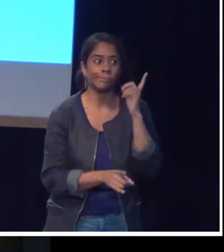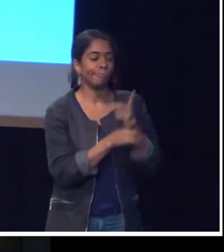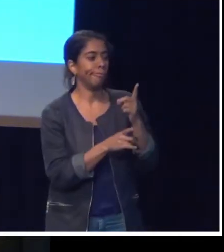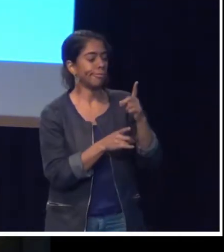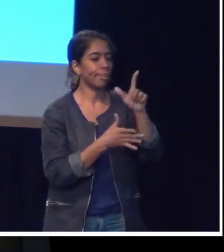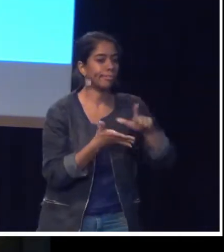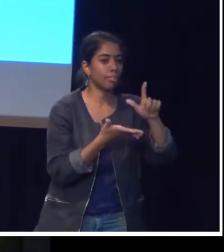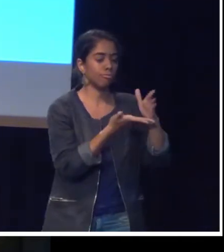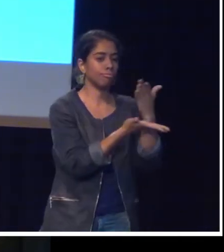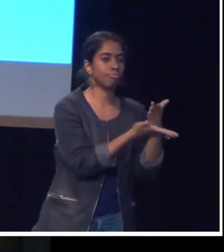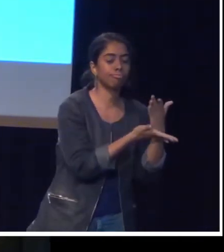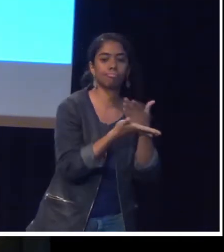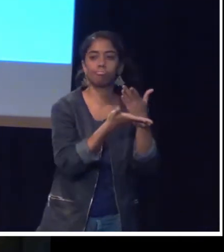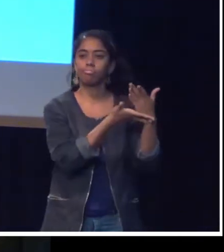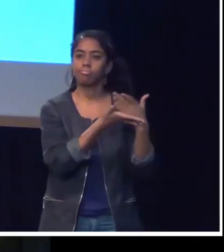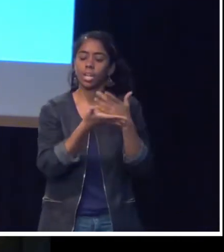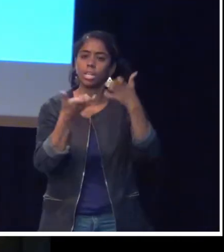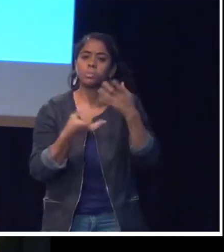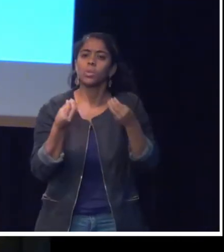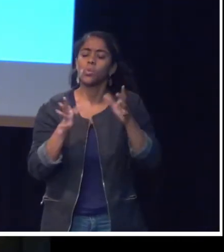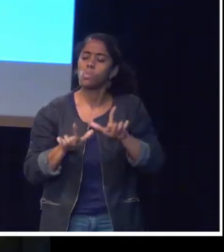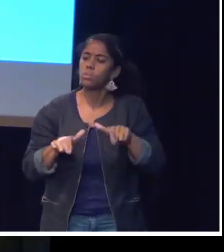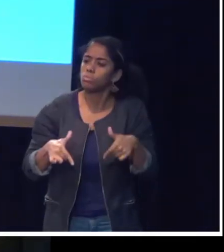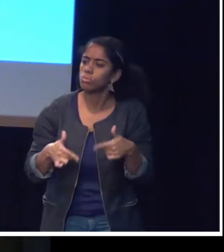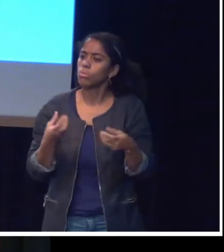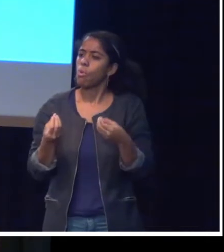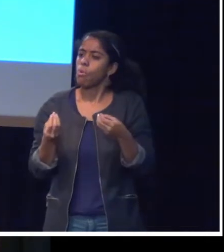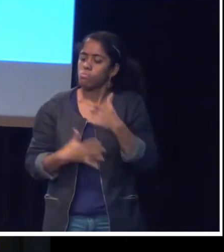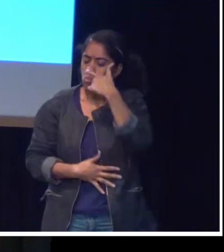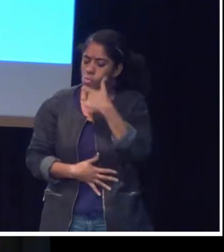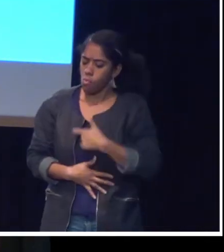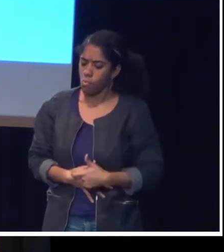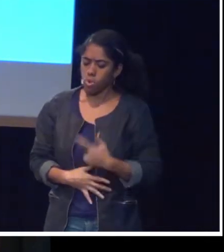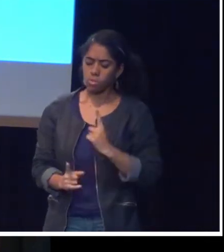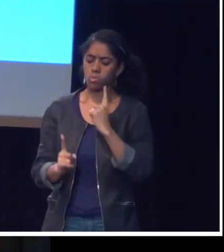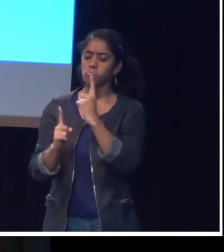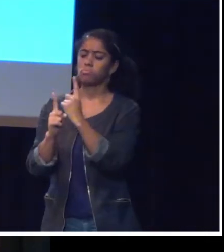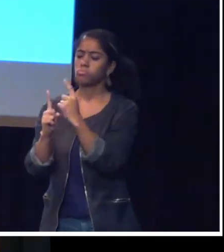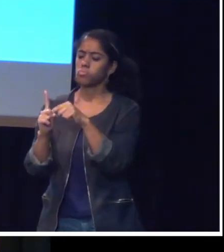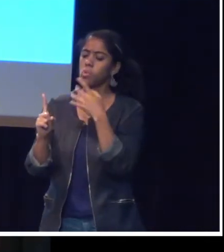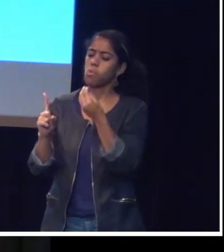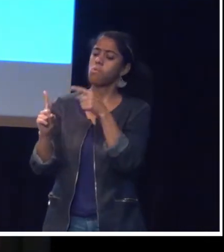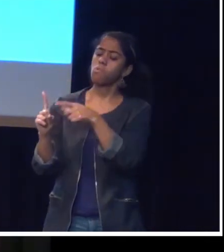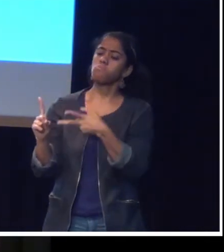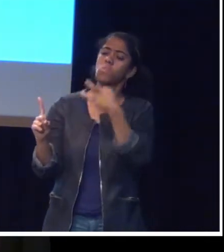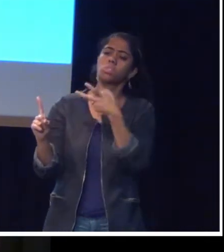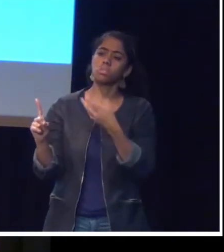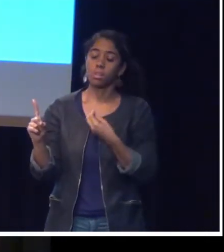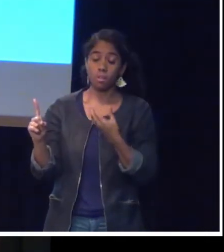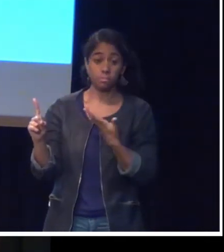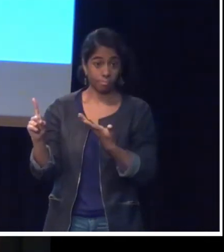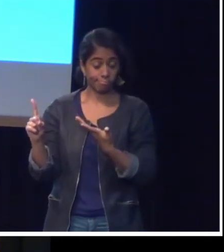nossas atitudes, falasse de como que a gente se comporta diante do outro, de como que a gente olha e percebe o outro. Então, aí eu tenho